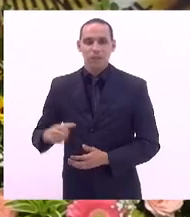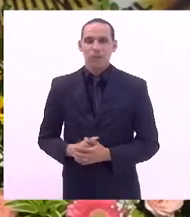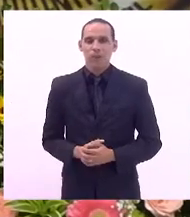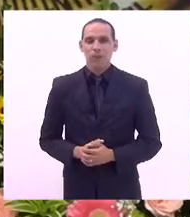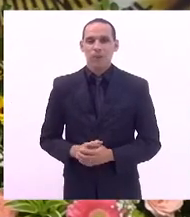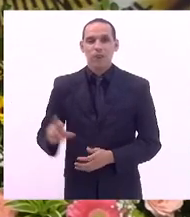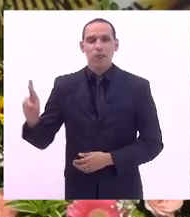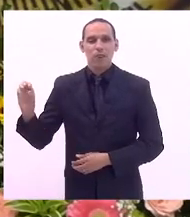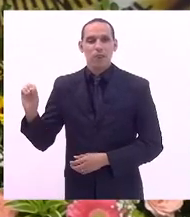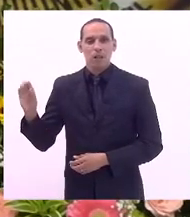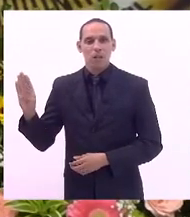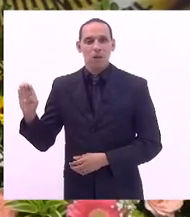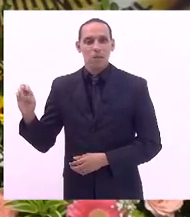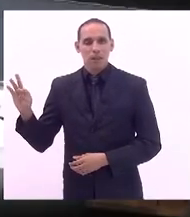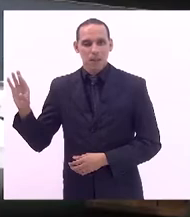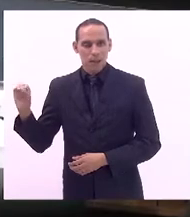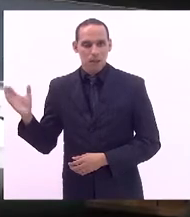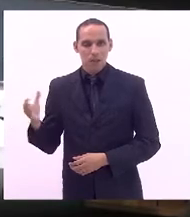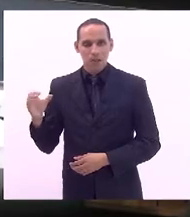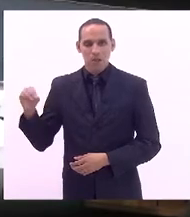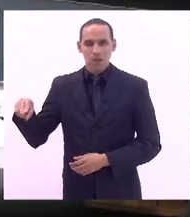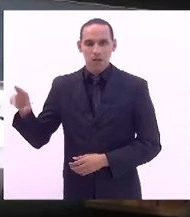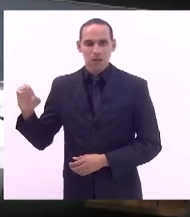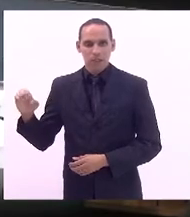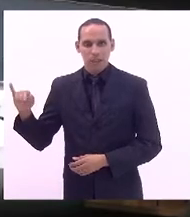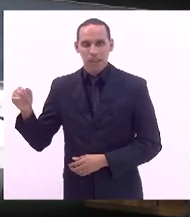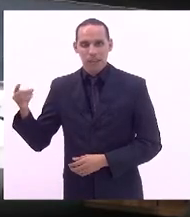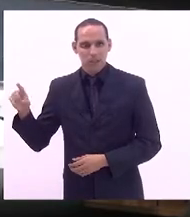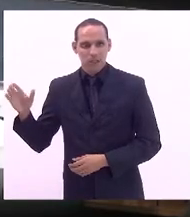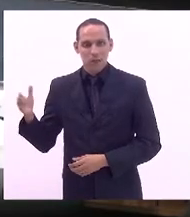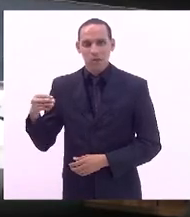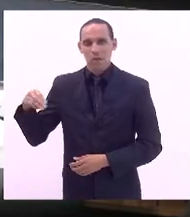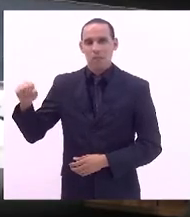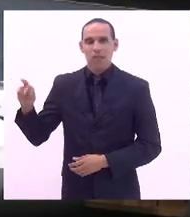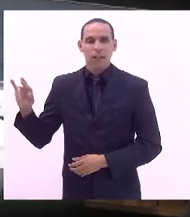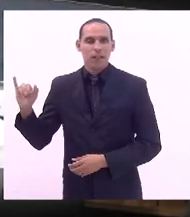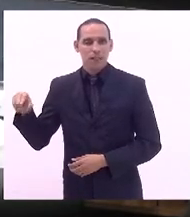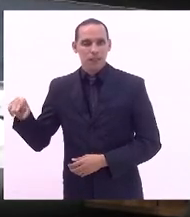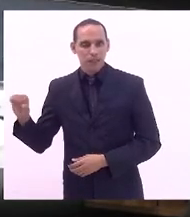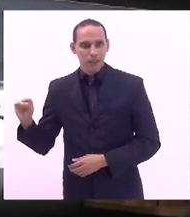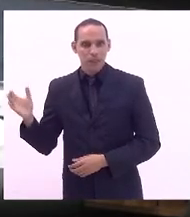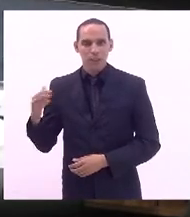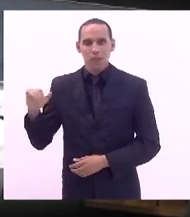o Roberto Conceição Marins Júnior e